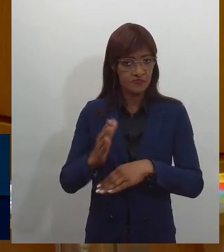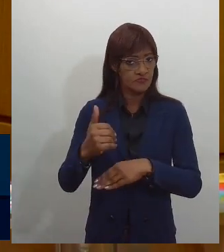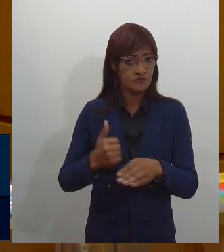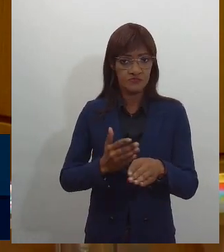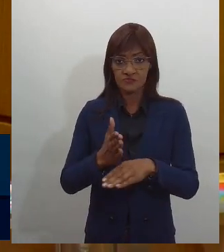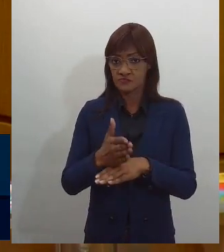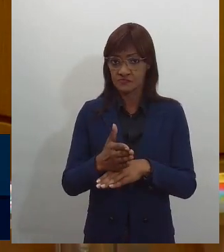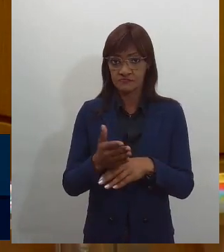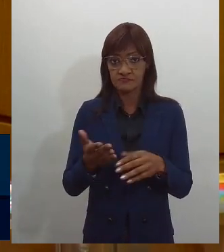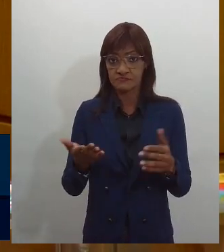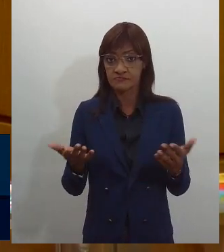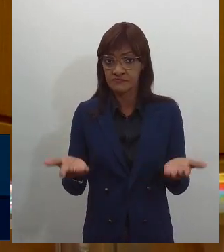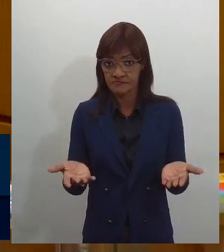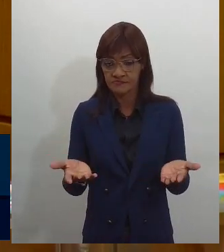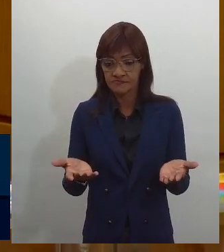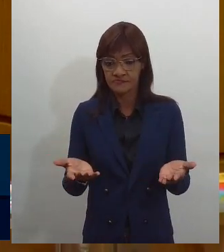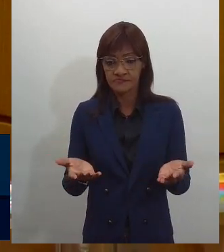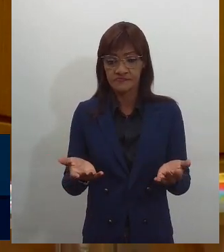como parlamentares,